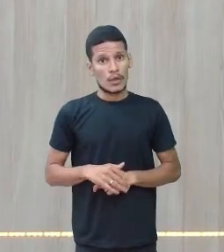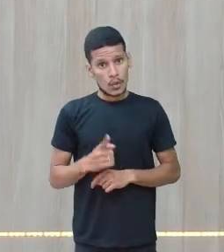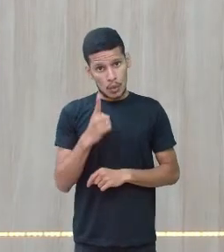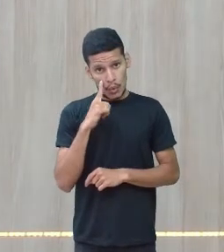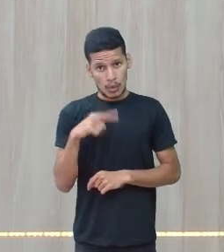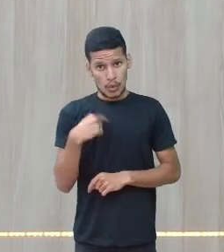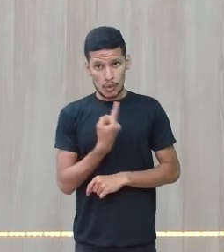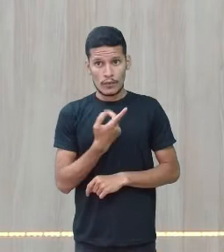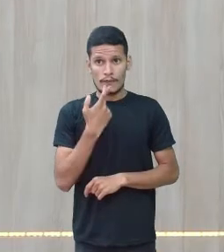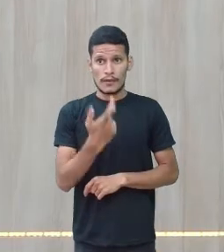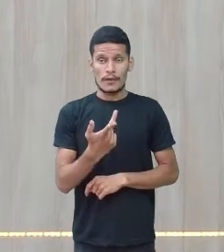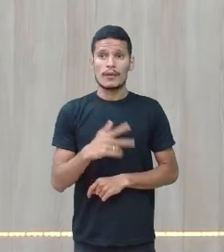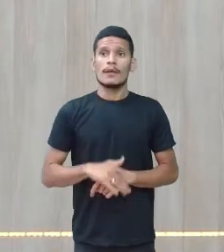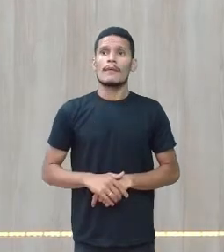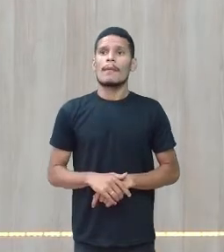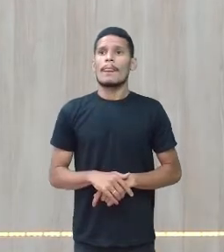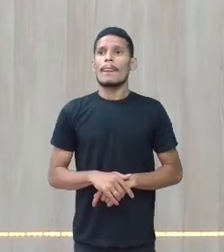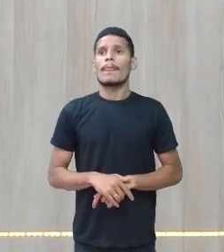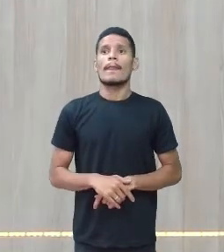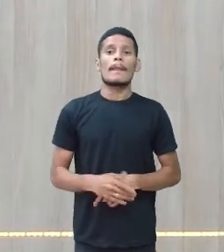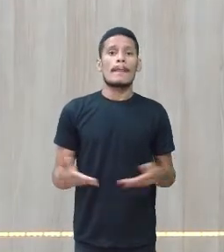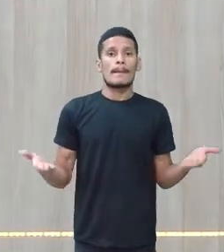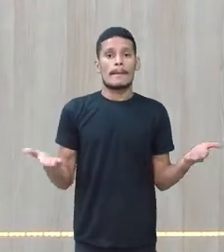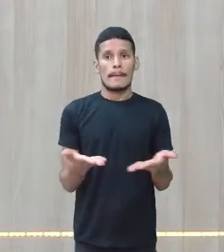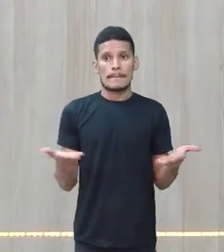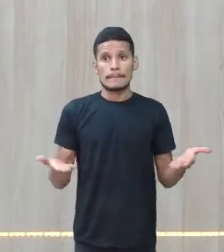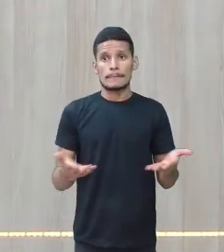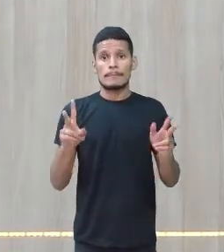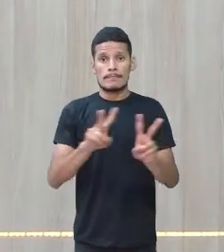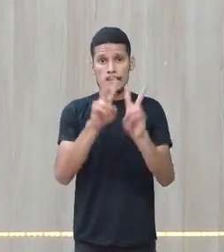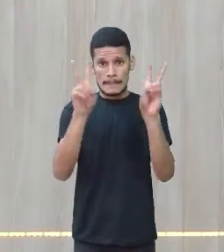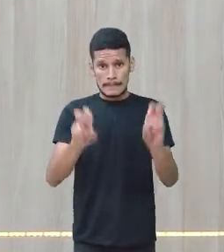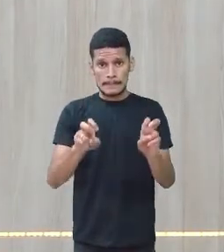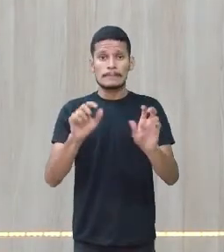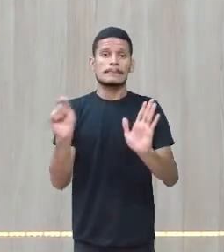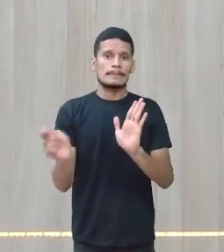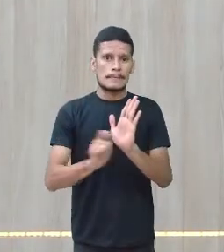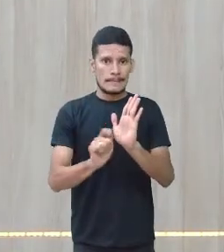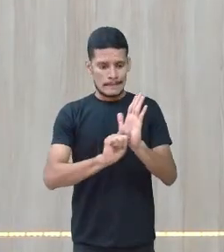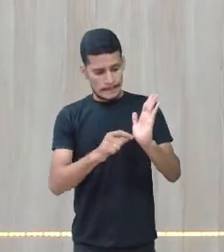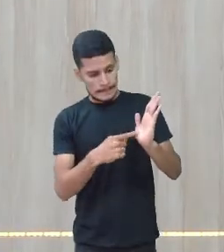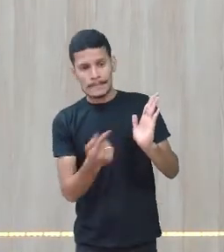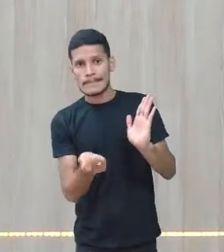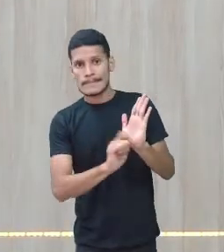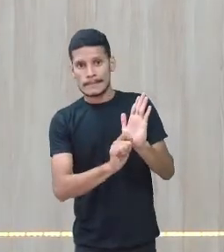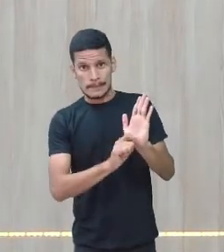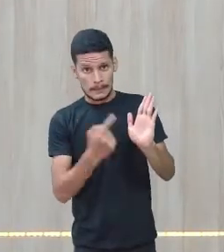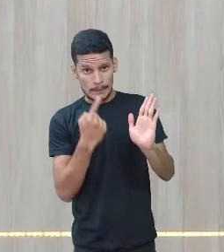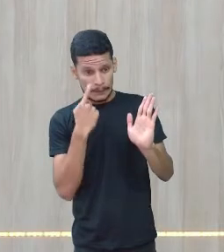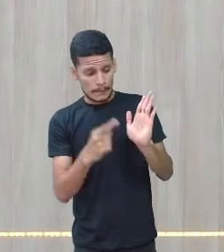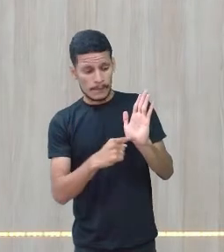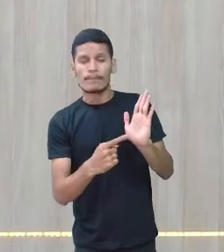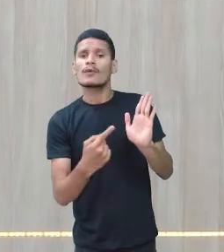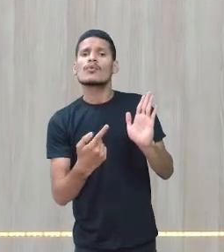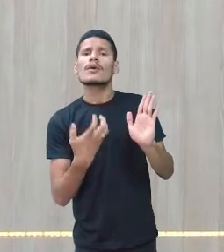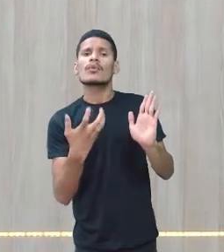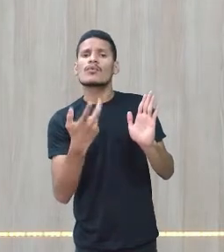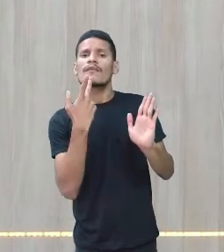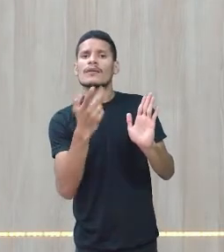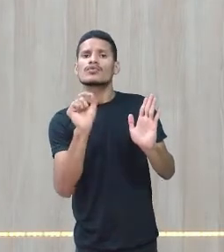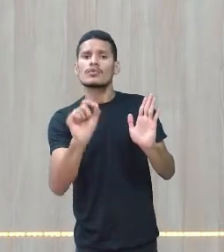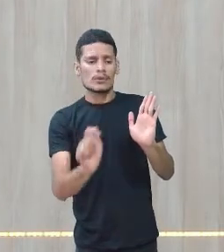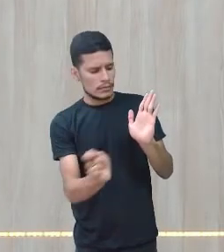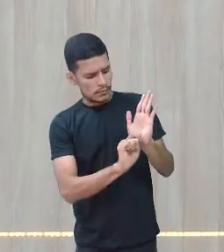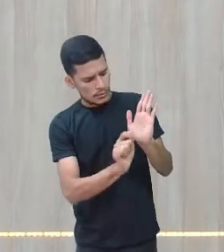para falar, né? E aí nós vamos agora em relação à questão das drogas. O que é que eu quero conversar com vocês a respeito